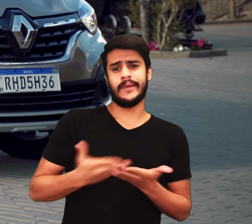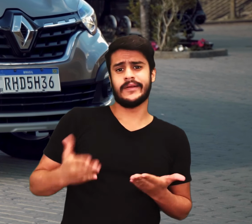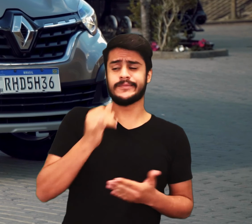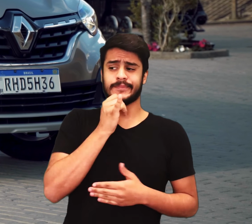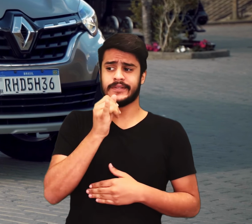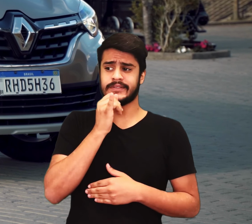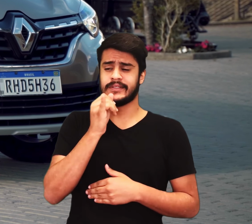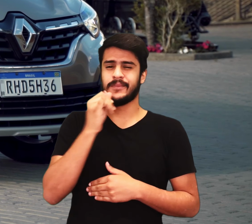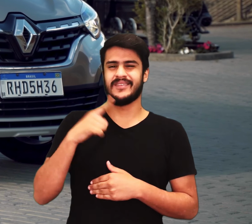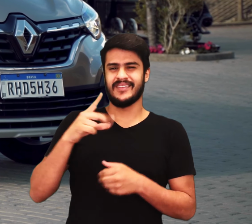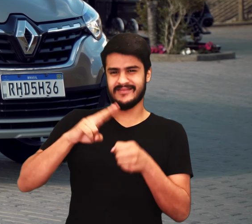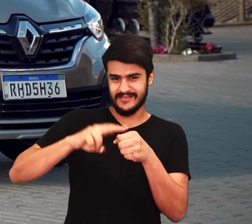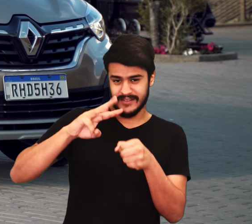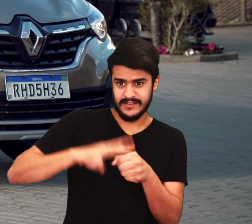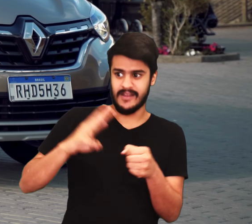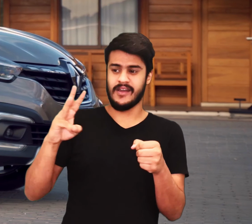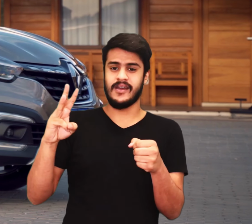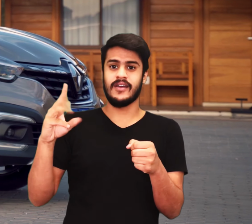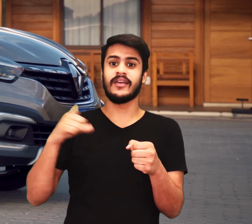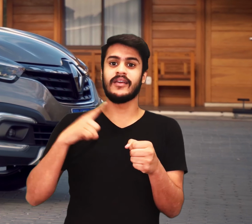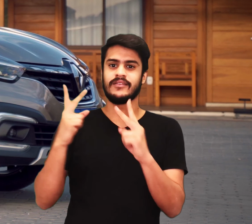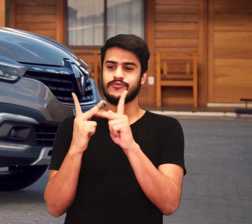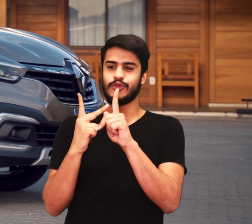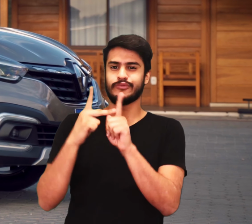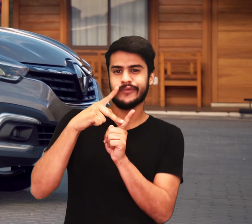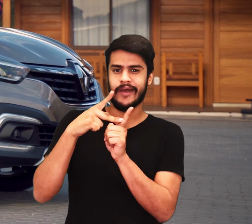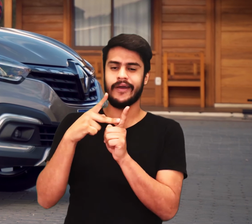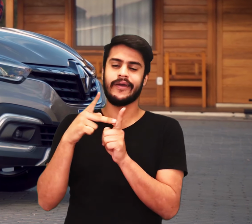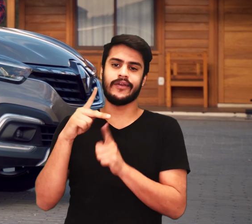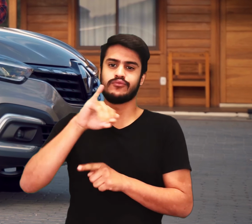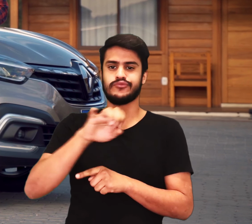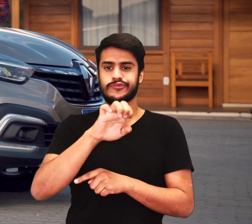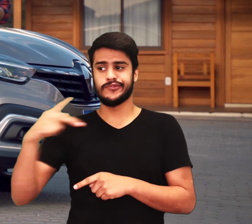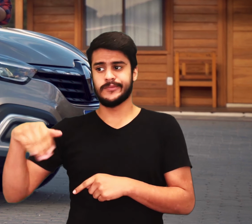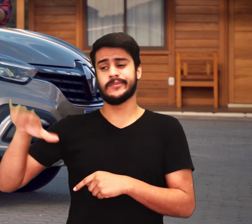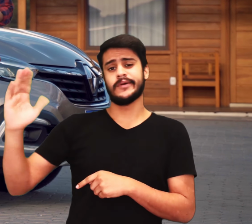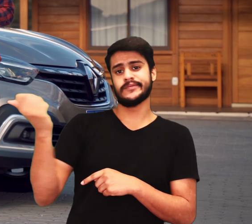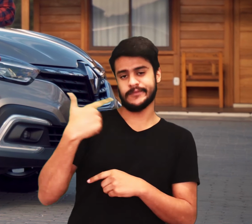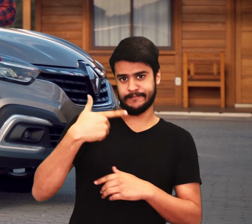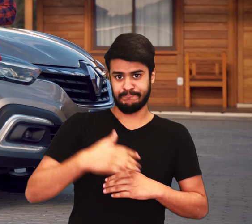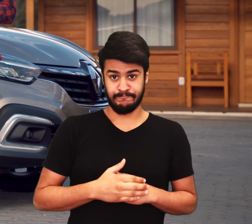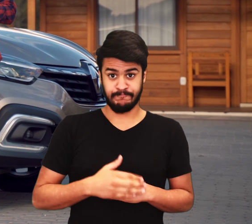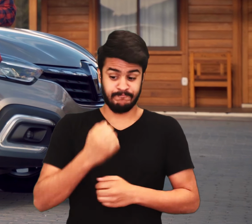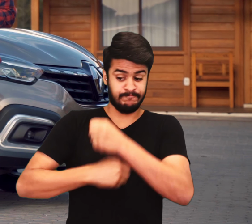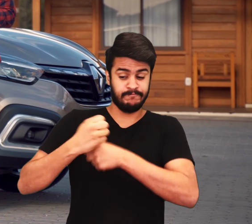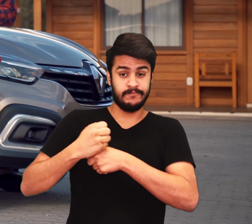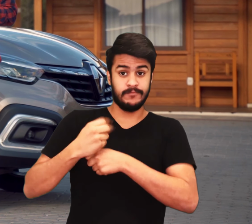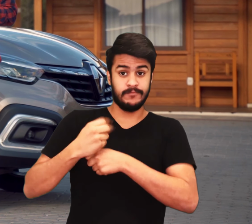-Cross, o Creta ou o Renegade. Sua melhor colocação no segmento aconteceu em 2018, quando ele emplacou 26 mil